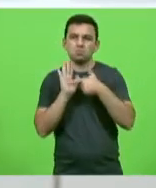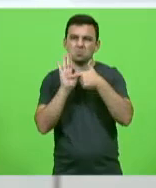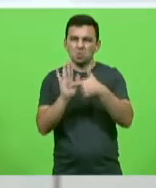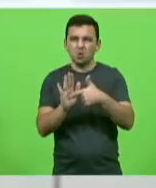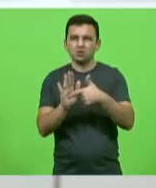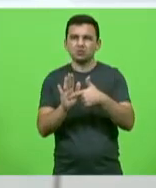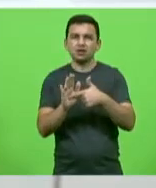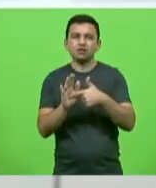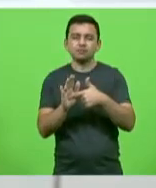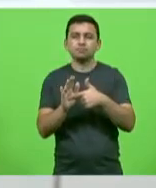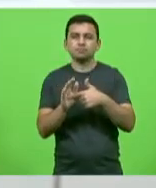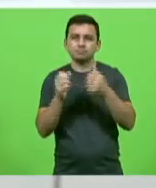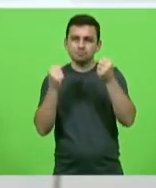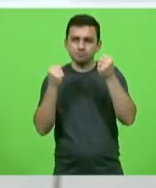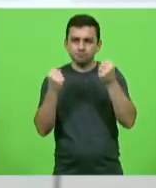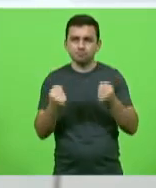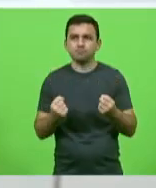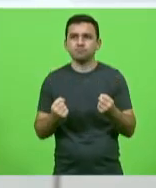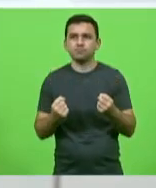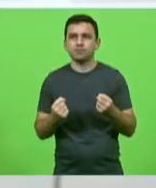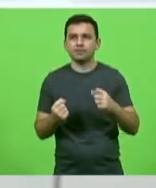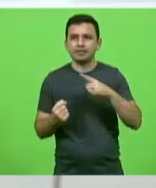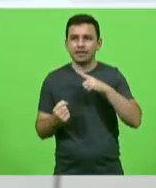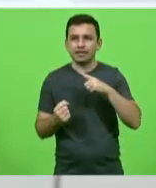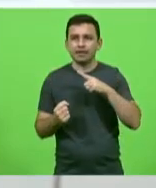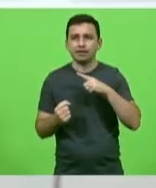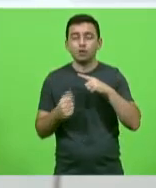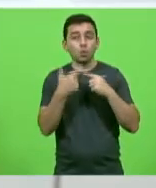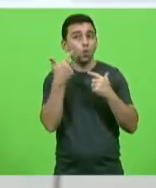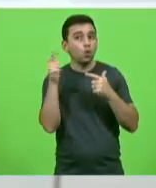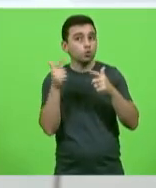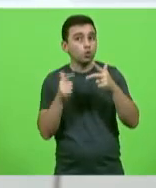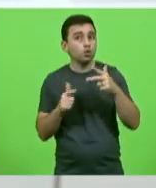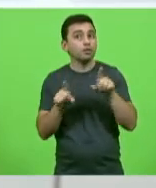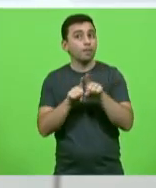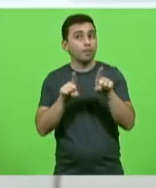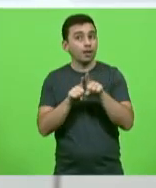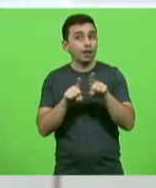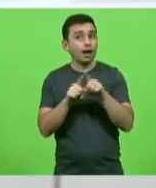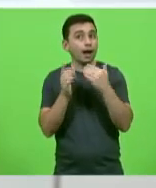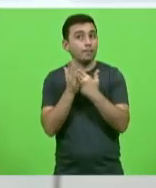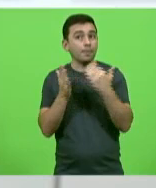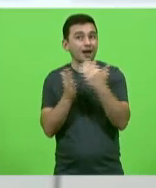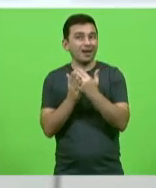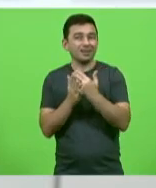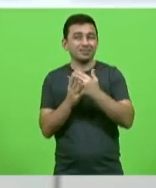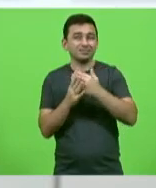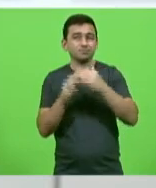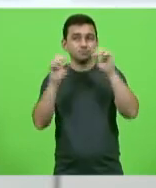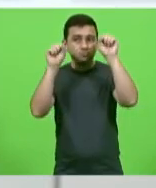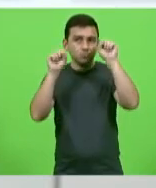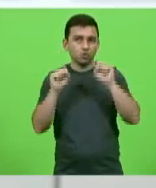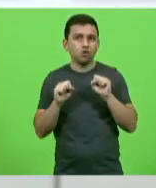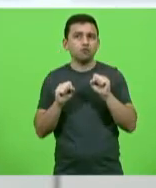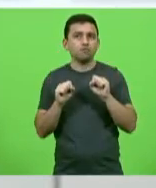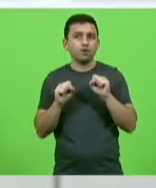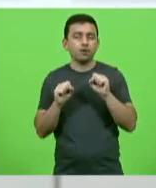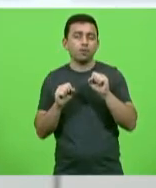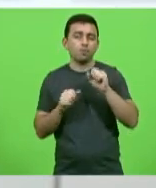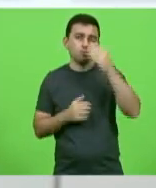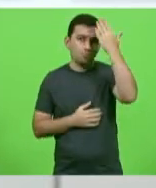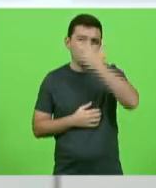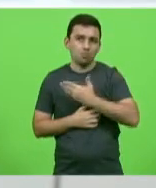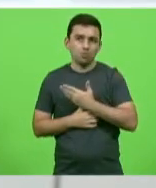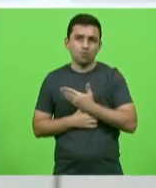robusto inclusive por elementos que ultrapassam a mera a prova indiciária e corporificam no